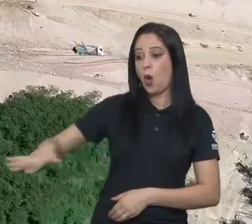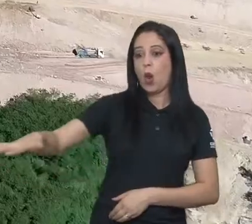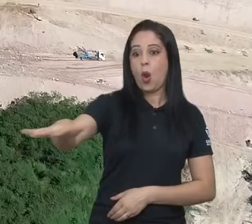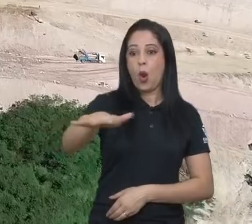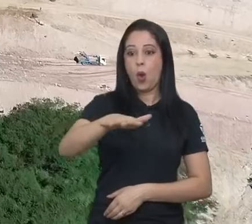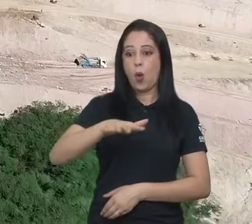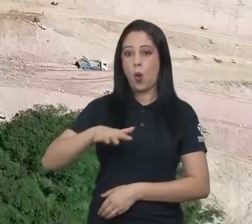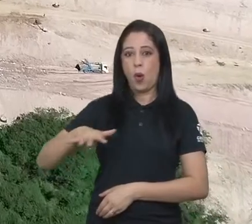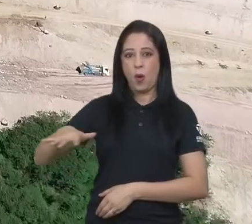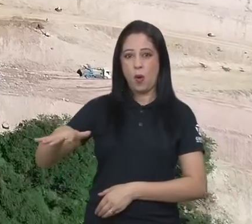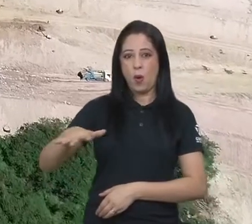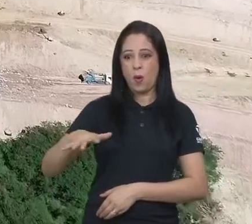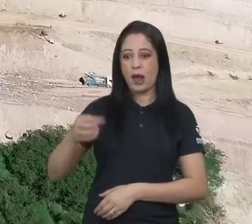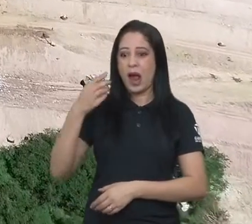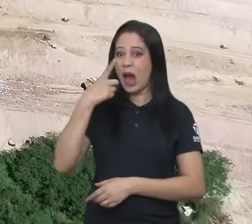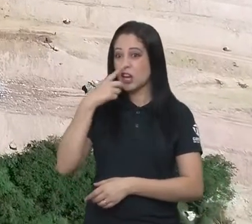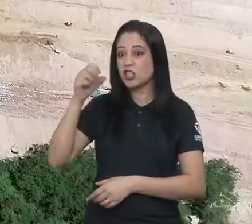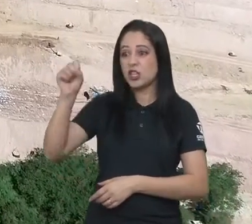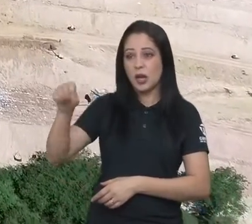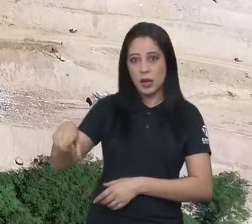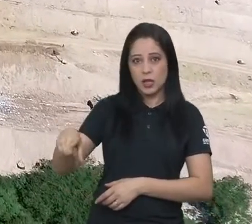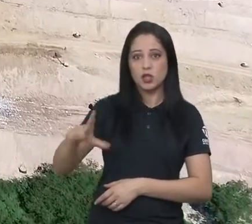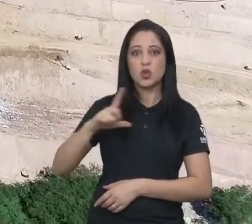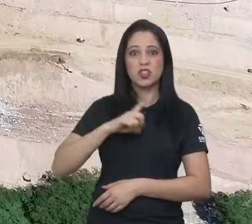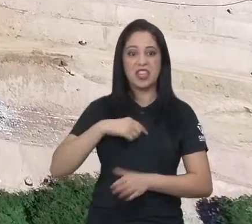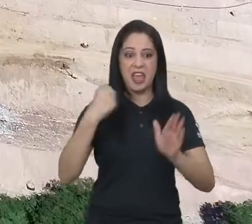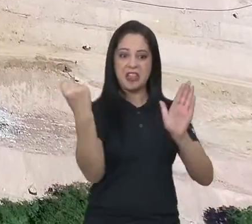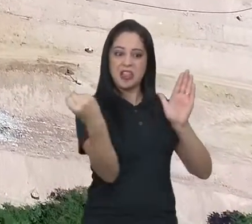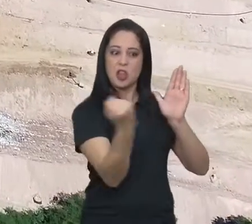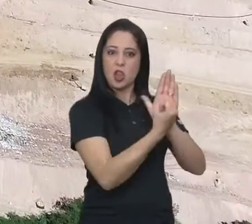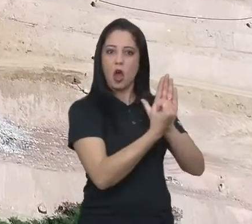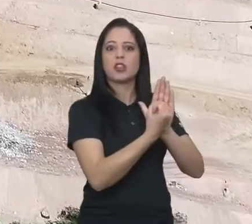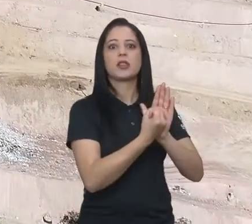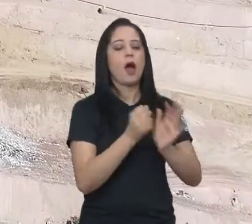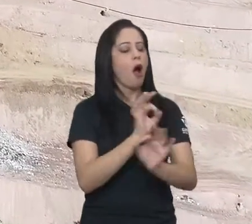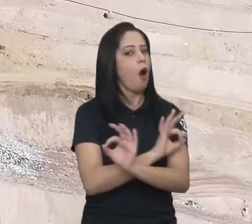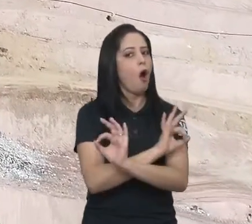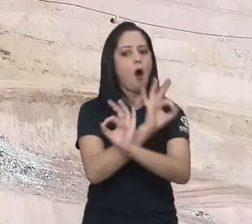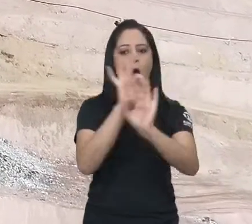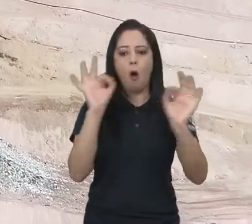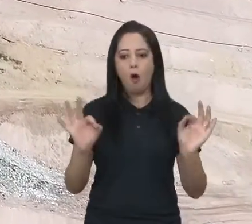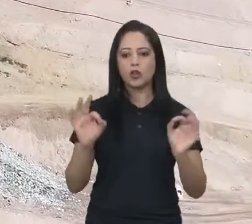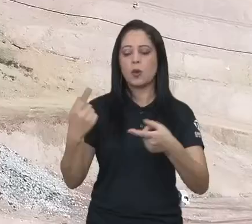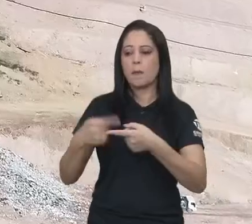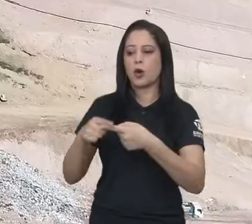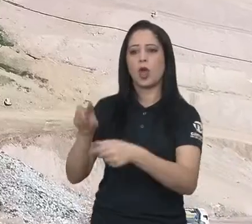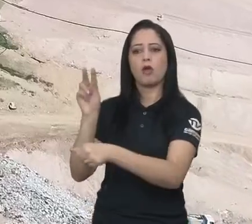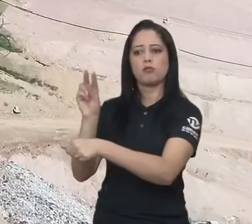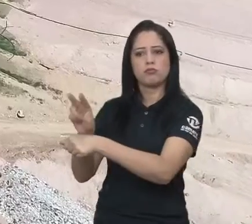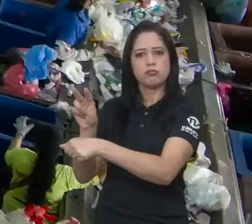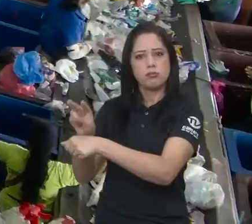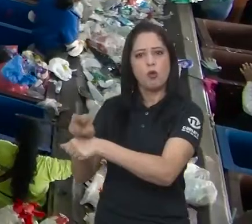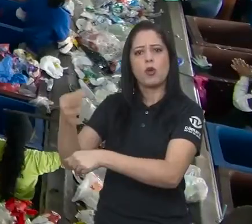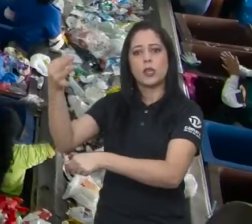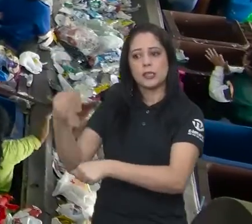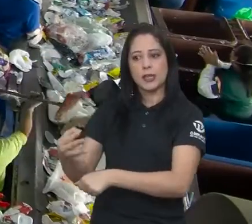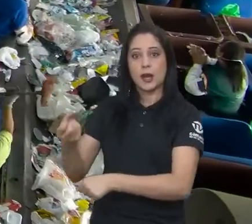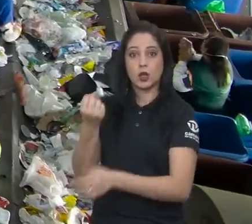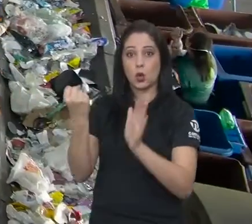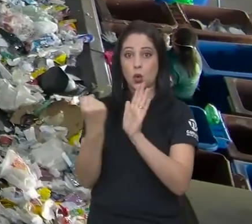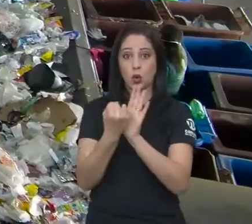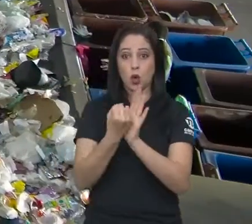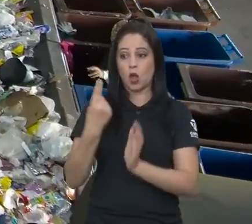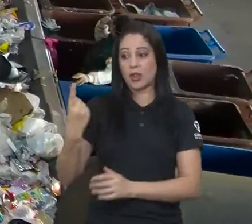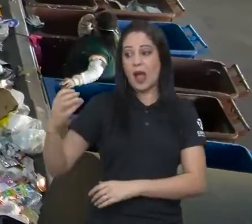cidade é o único da região a receber nota máxima pela CETESB, a Companhia Ambiental do Estado de São Paulo, obtendo